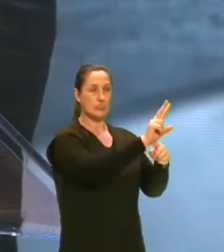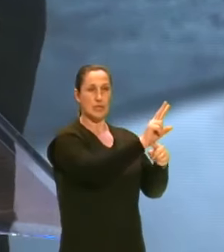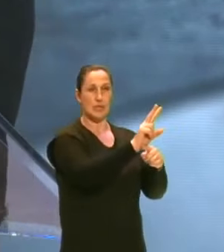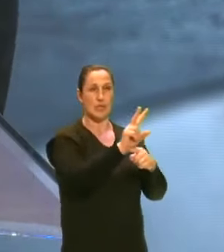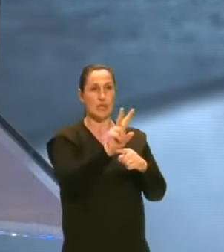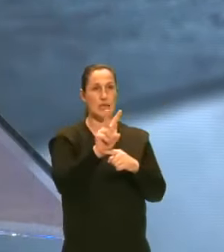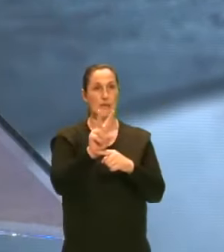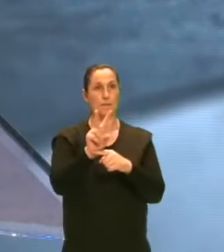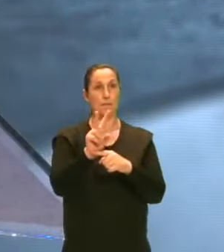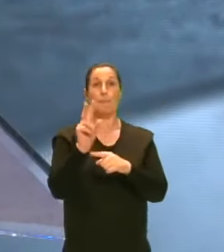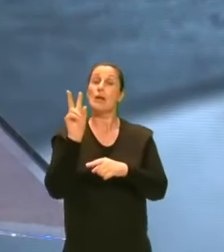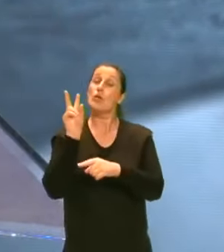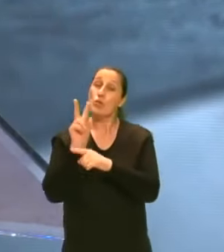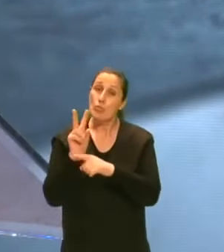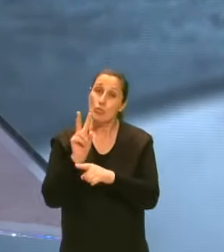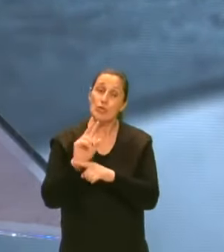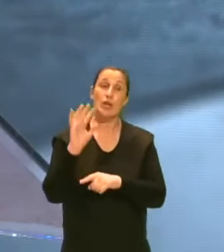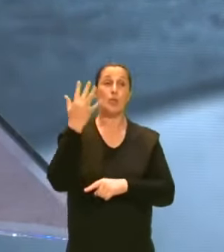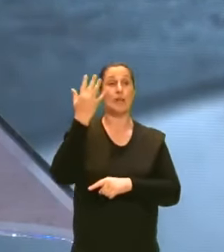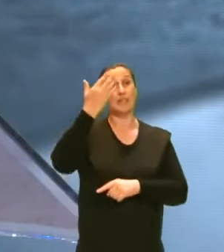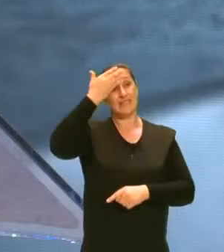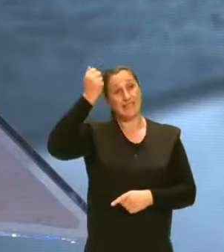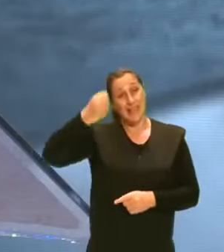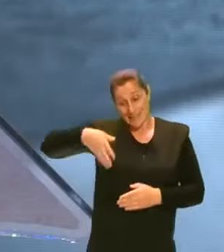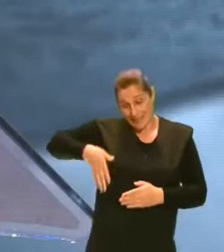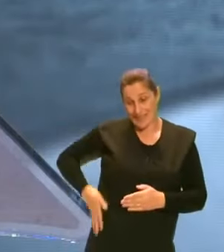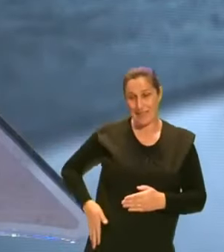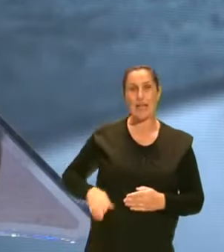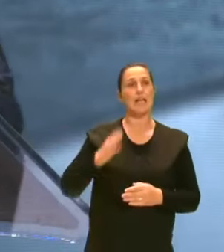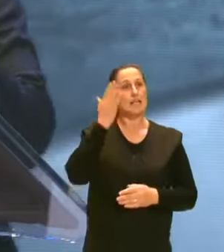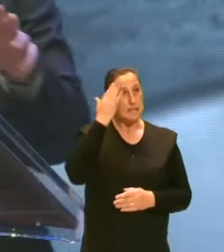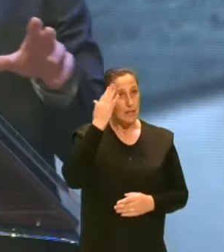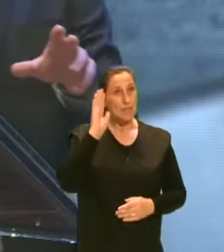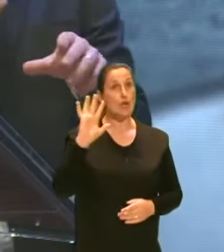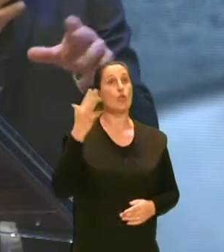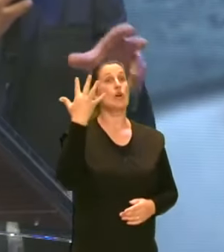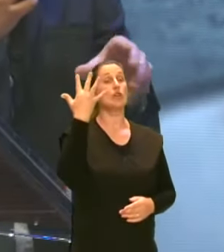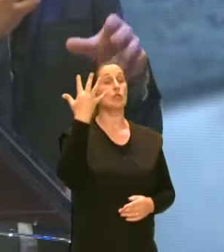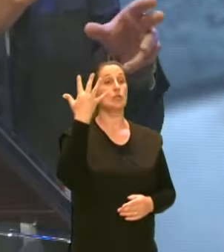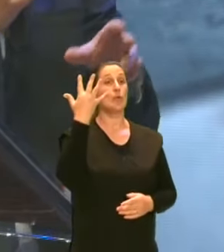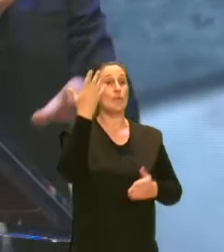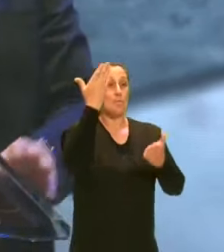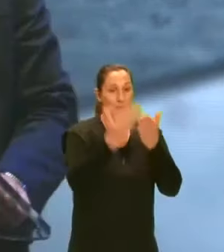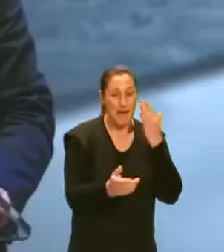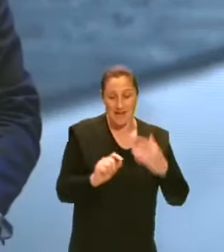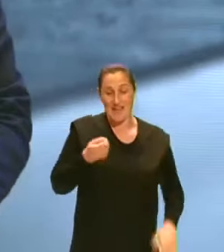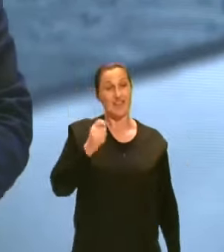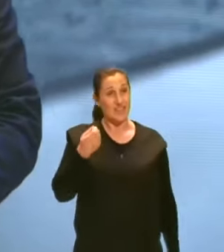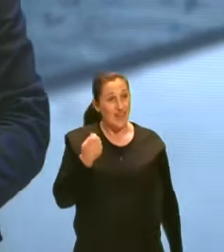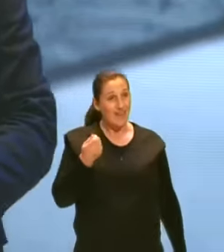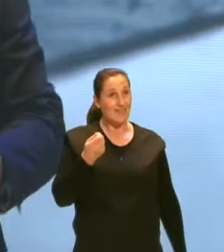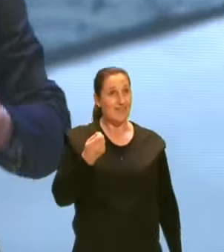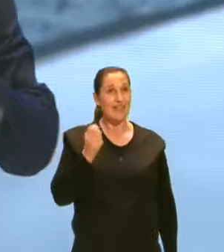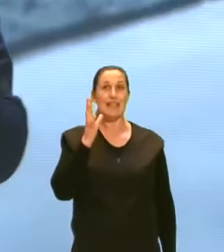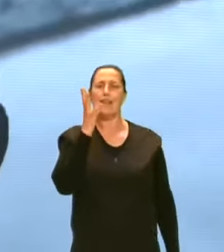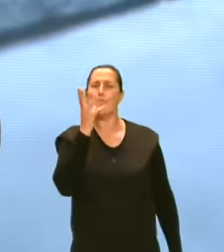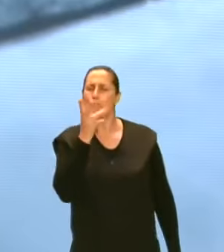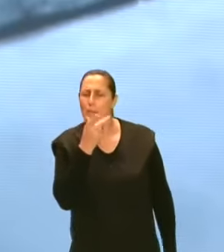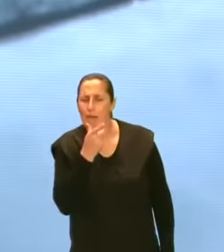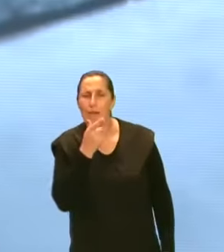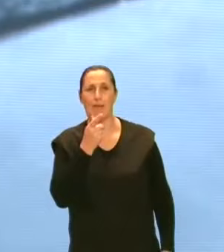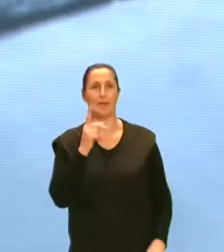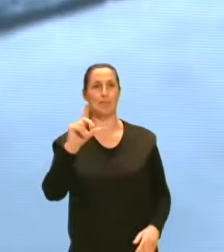gente esquece uma carteira, um livramento. Sabe quando você perde aquela chave do carro e você não encontra, e você demora um tempinho para sair de casa?